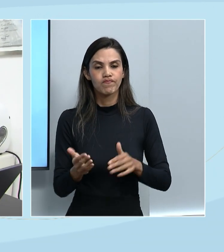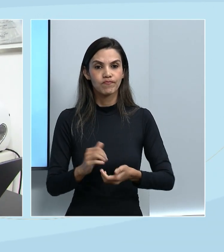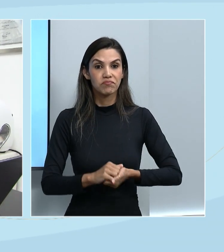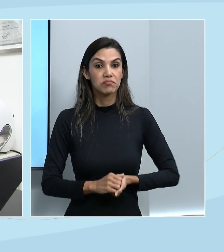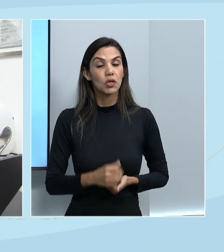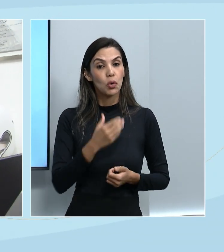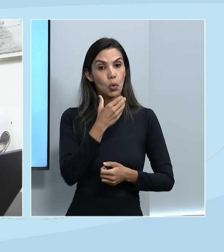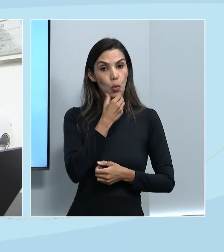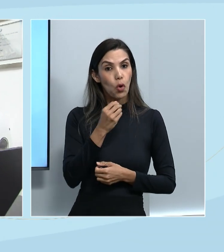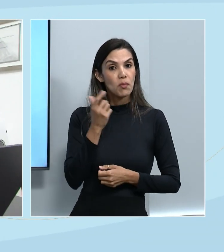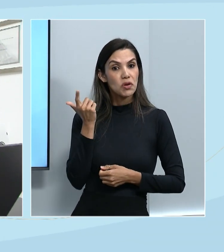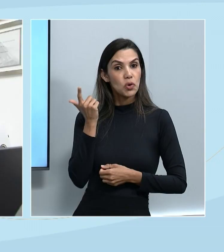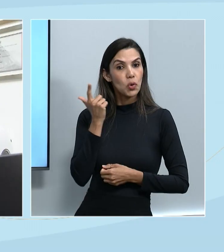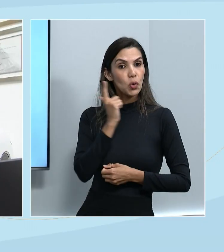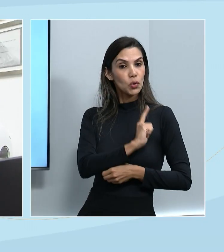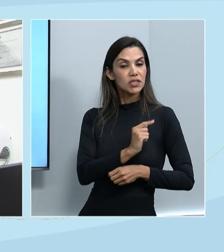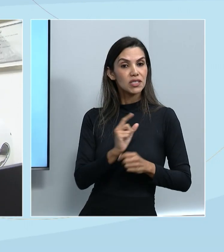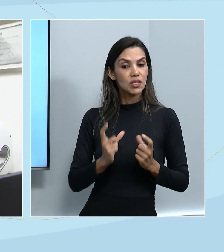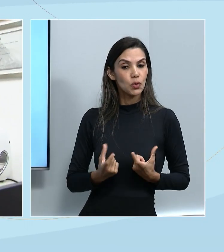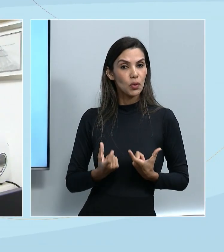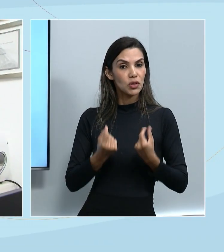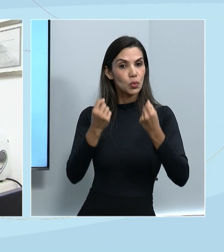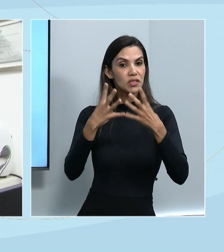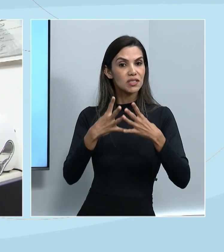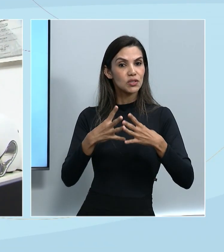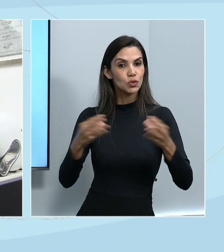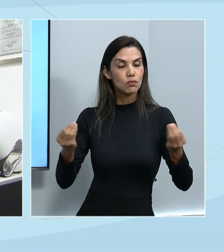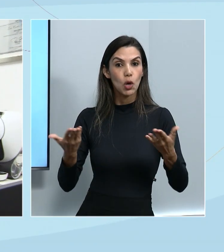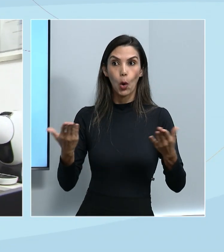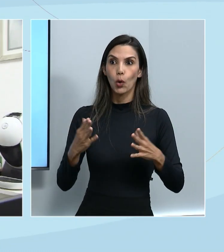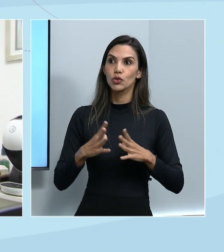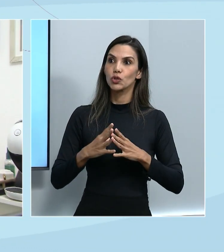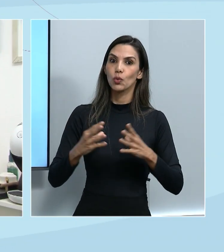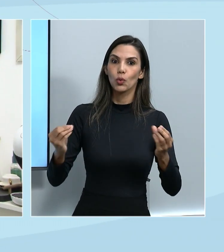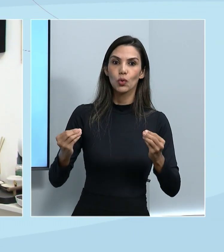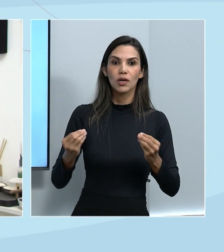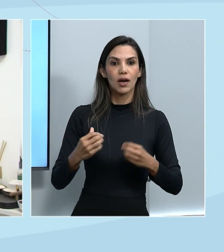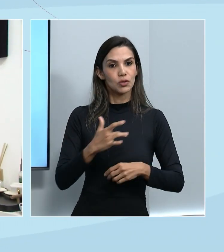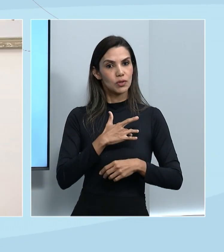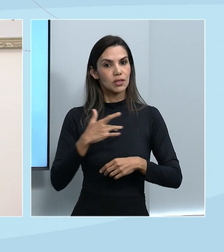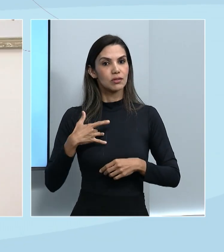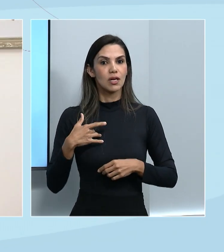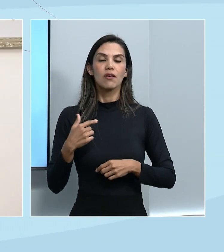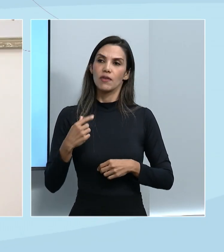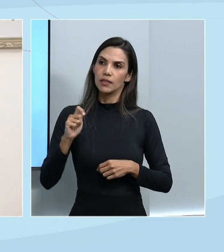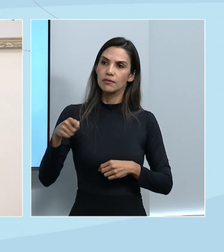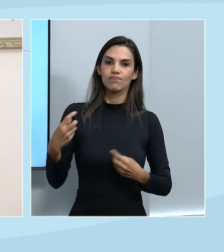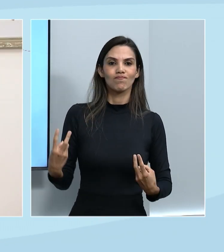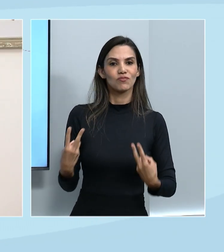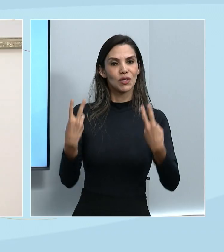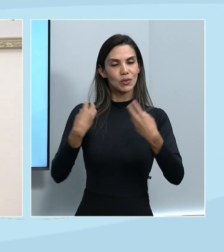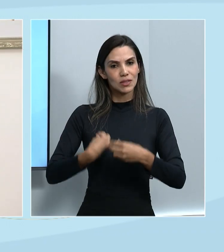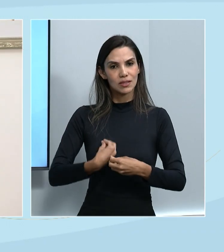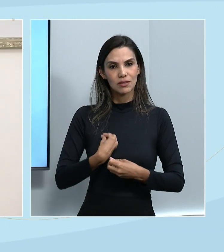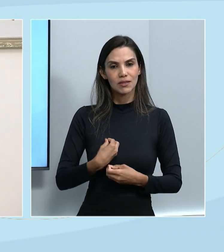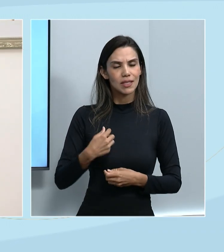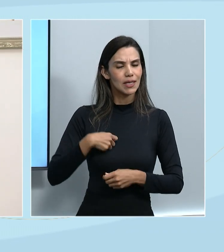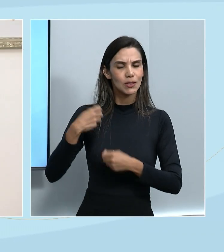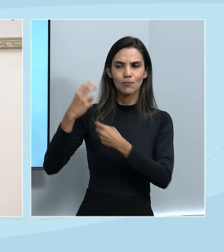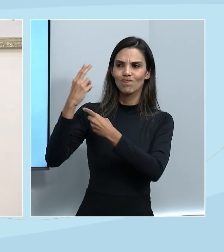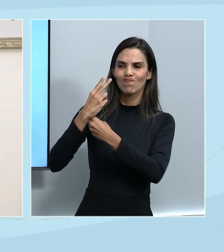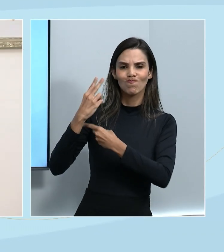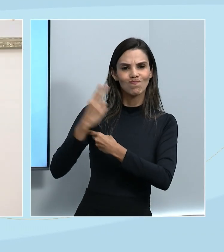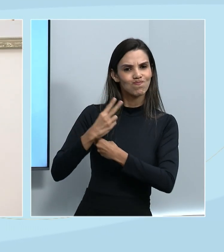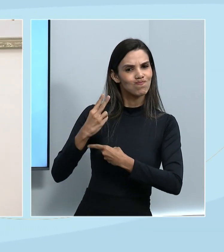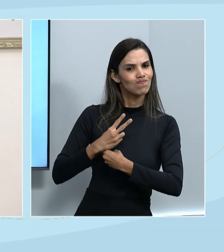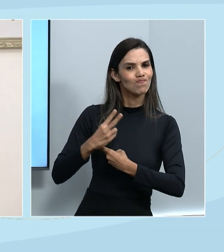venceu a doença. Curado e saudável, se protege do sol e valoriza a vida. Máximo de proteção possível, são os cuidados